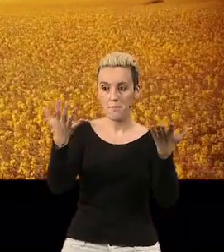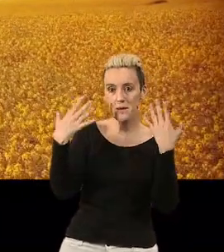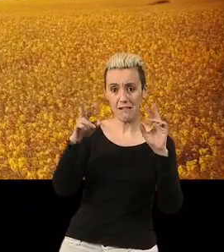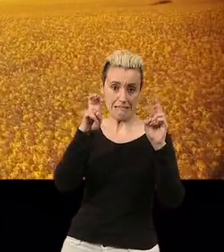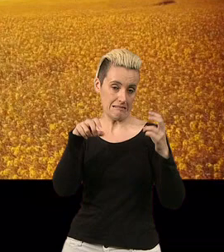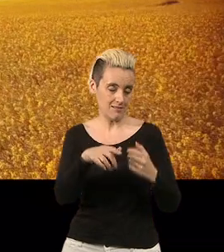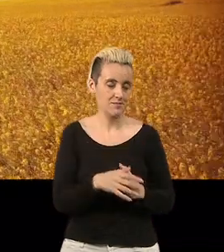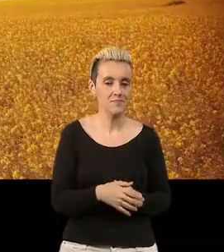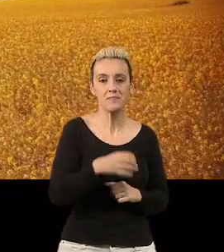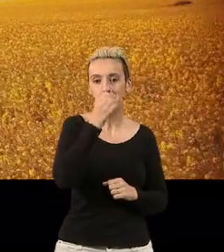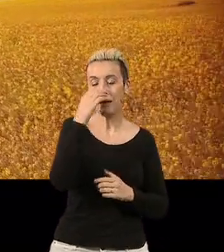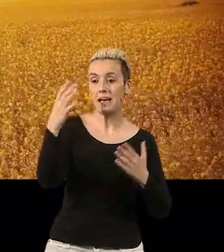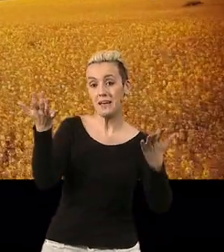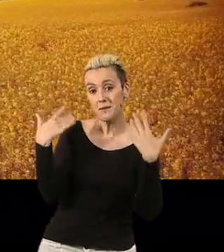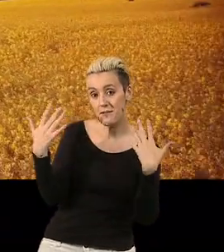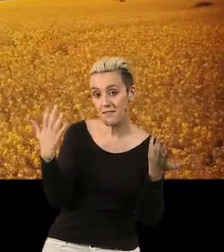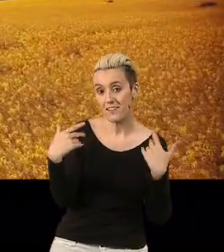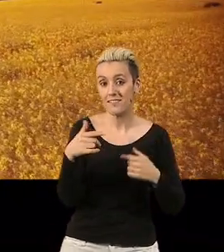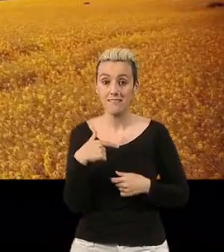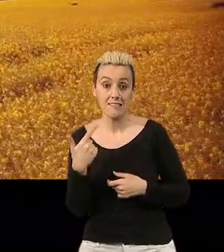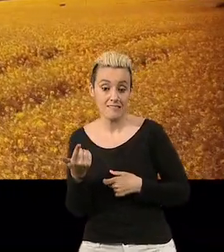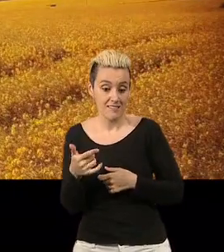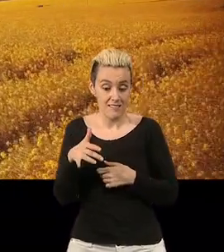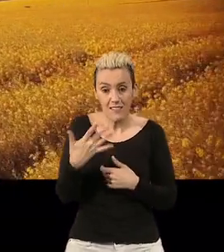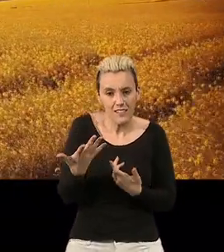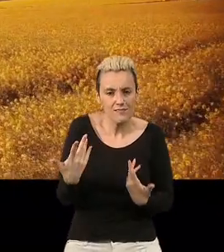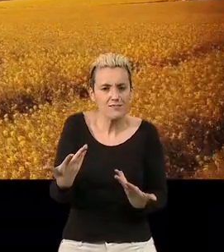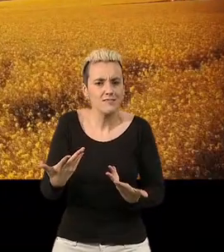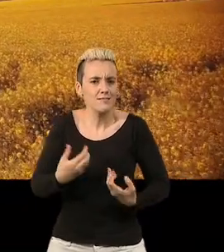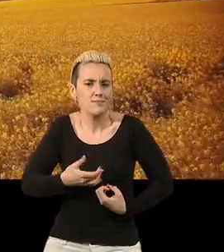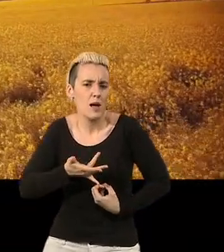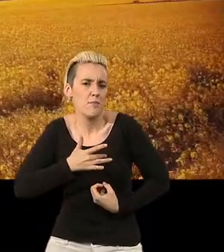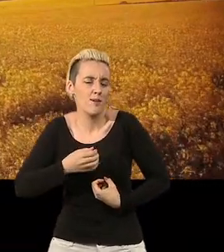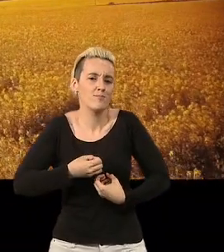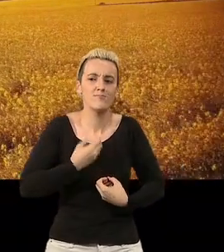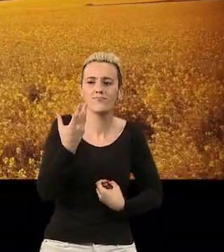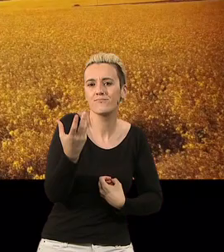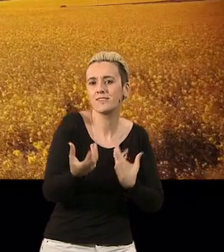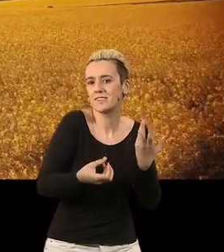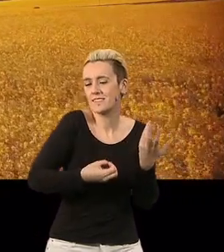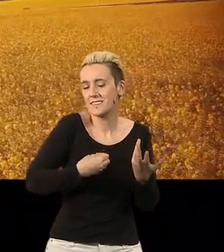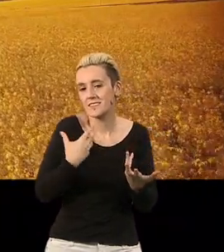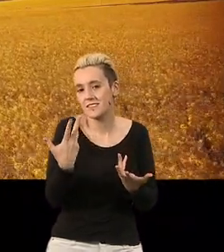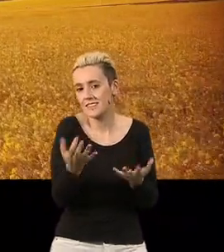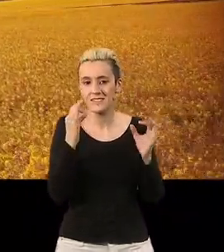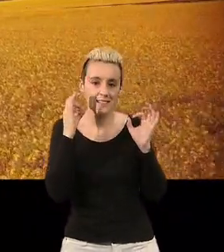Primavera, tempo de tomar amores, tempo de tomar